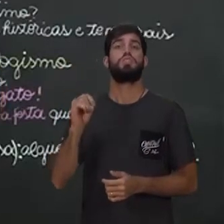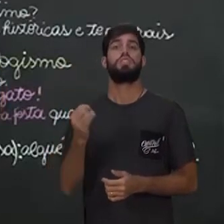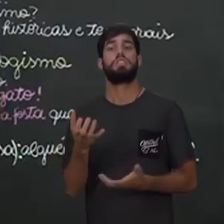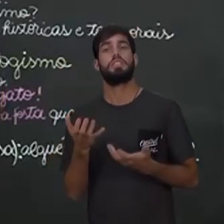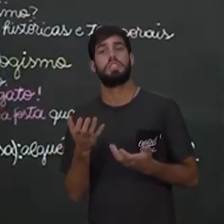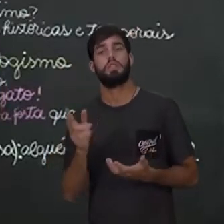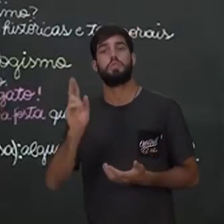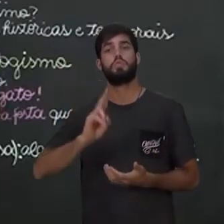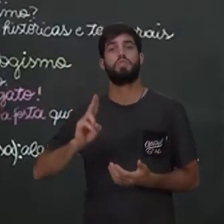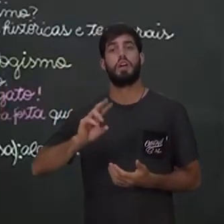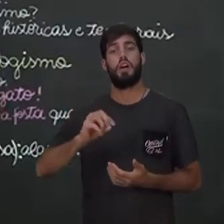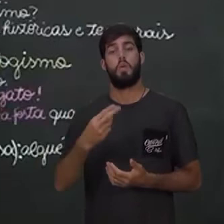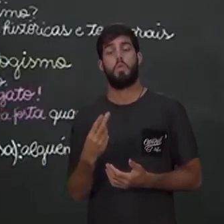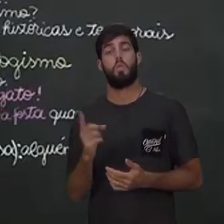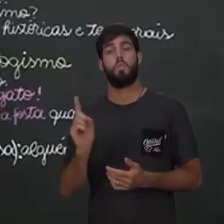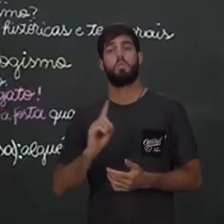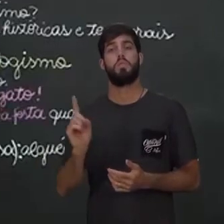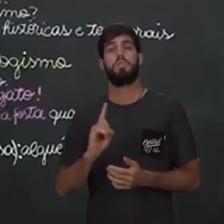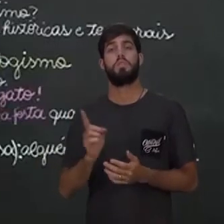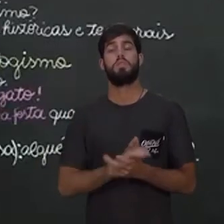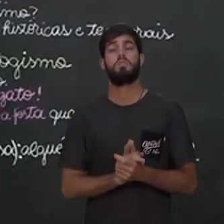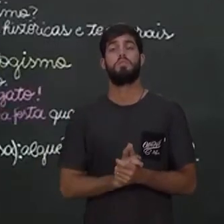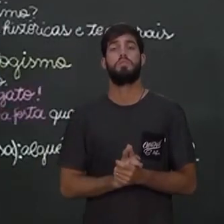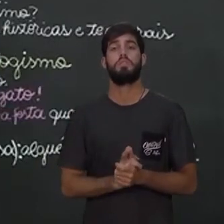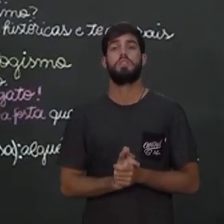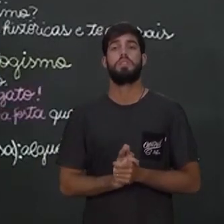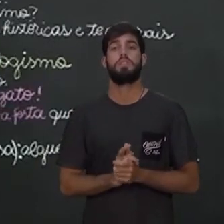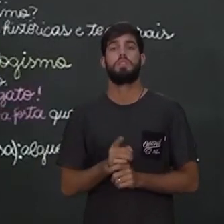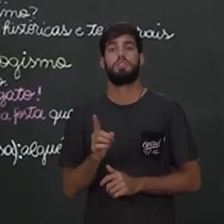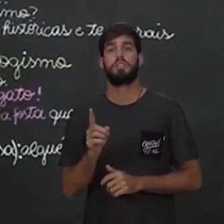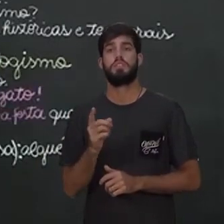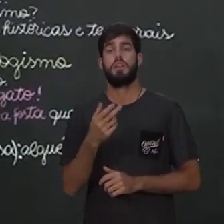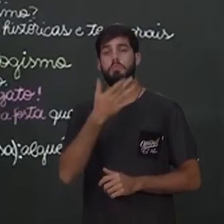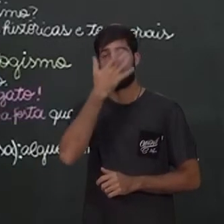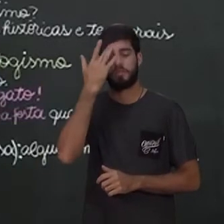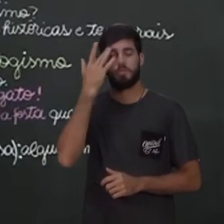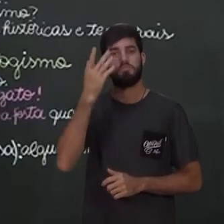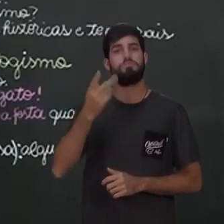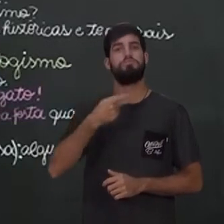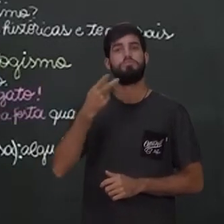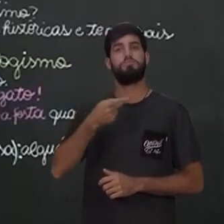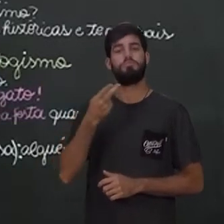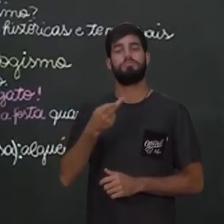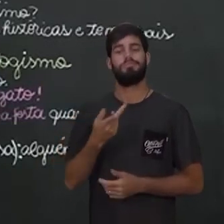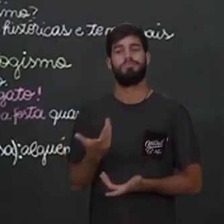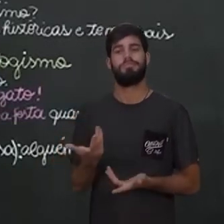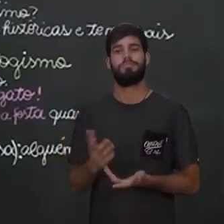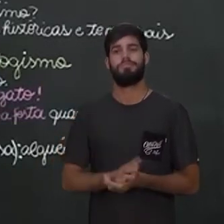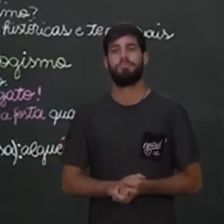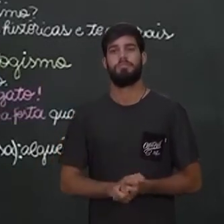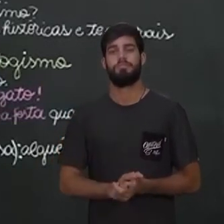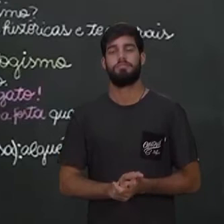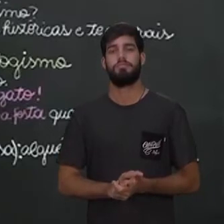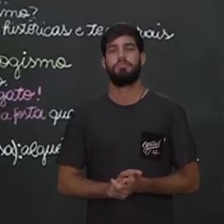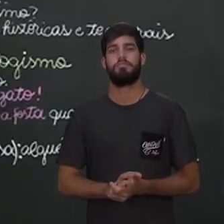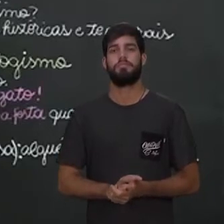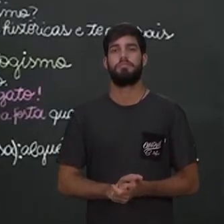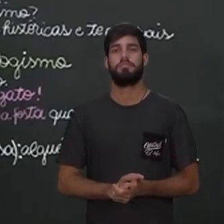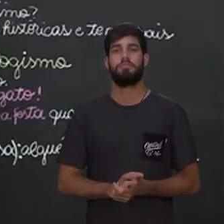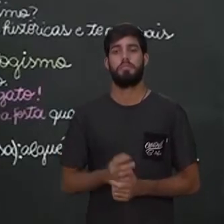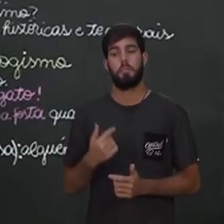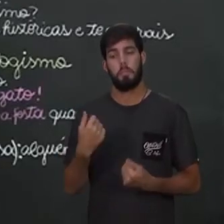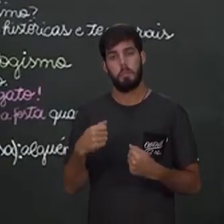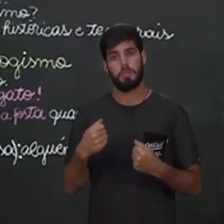define de fato a penetração da palavra dentro desse idioma é o falante. E não tem como correr atrás dessas regras sem perceber